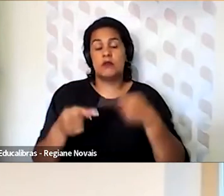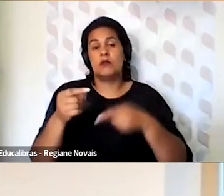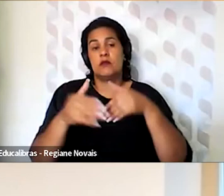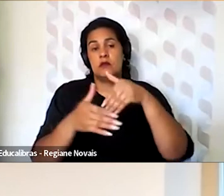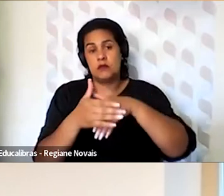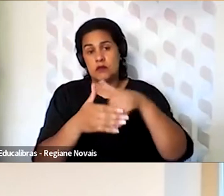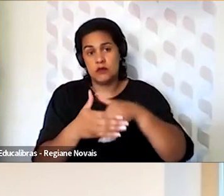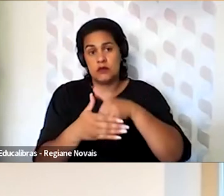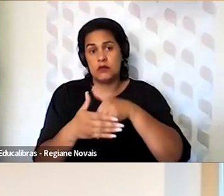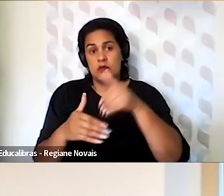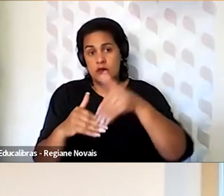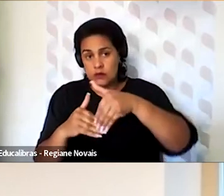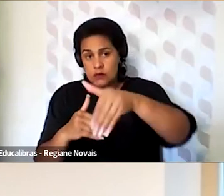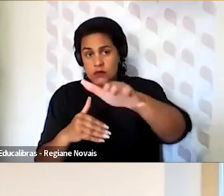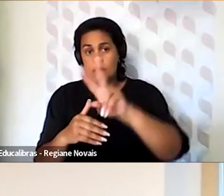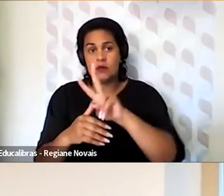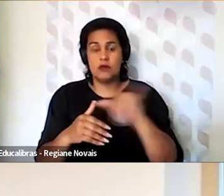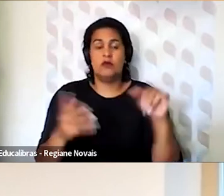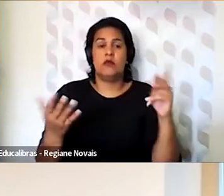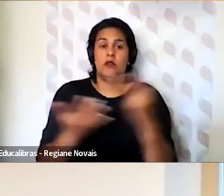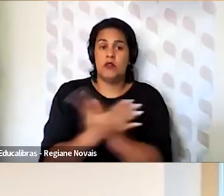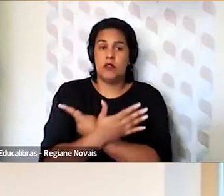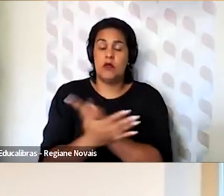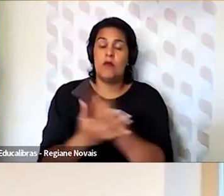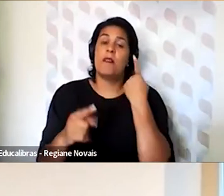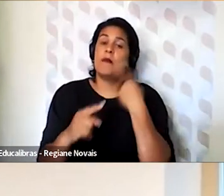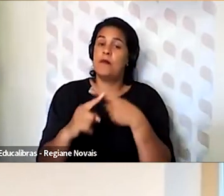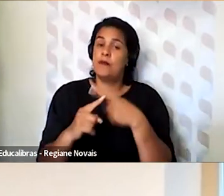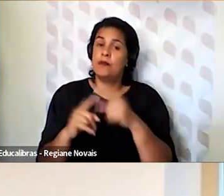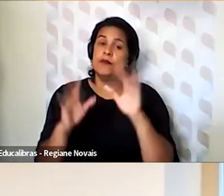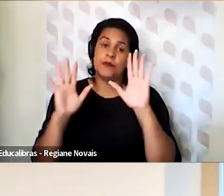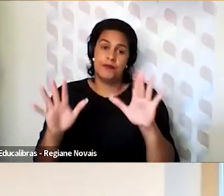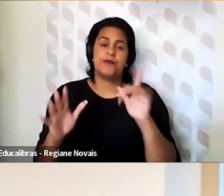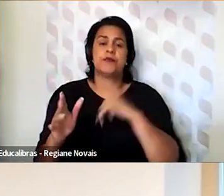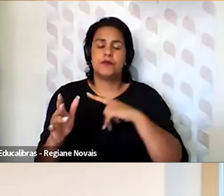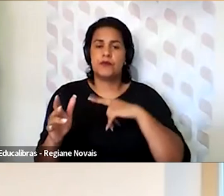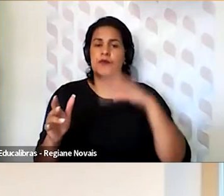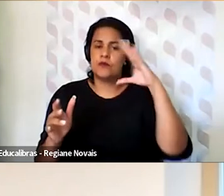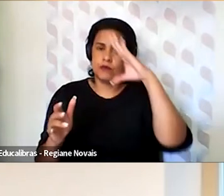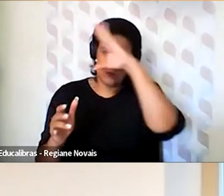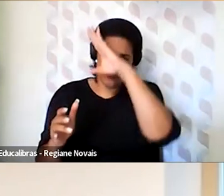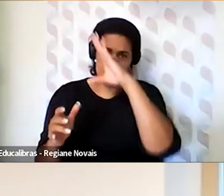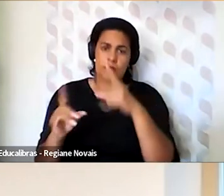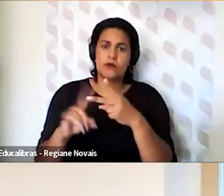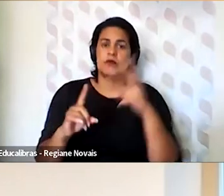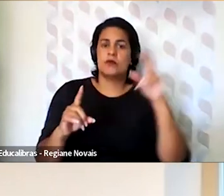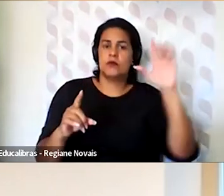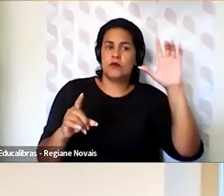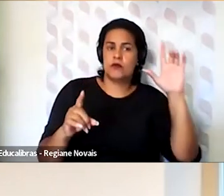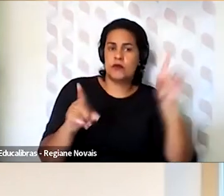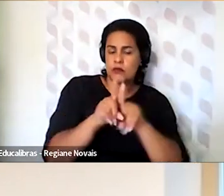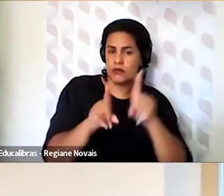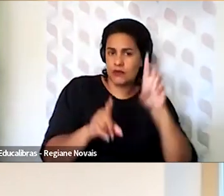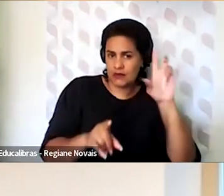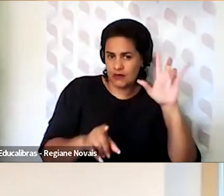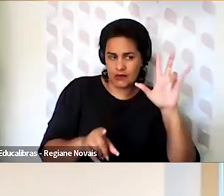nas eleições legislativas. Porque claro que haverá um debate entre Bolsonaro e Lula, mas o que eu acho interessante é ver